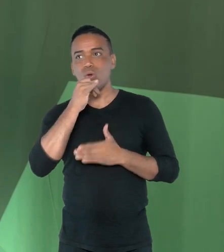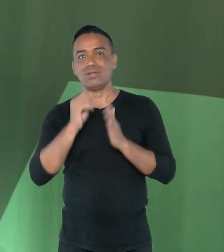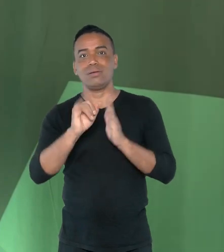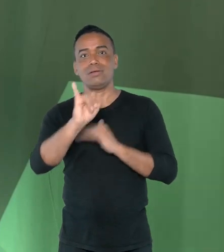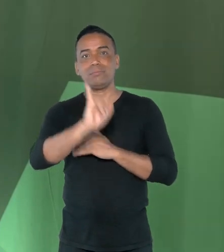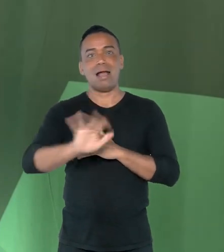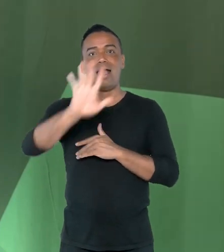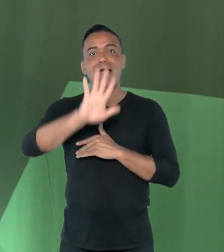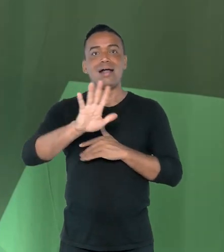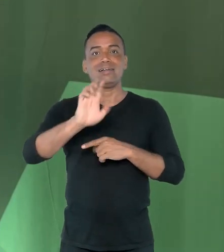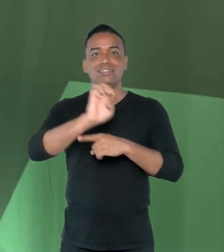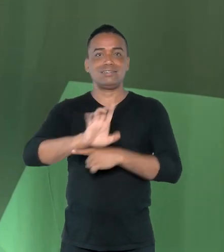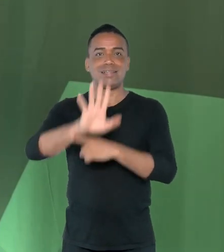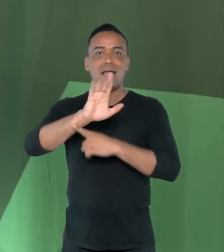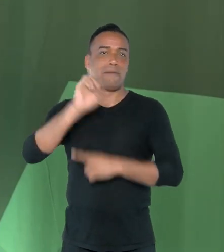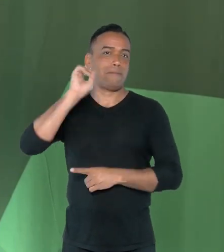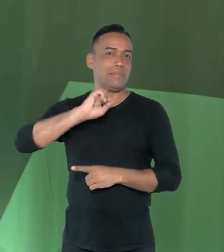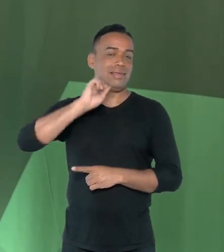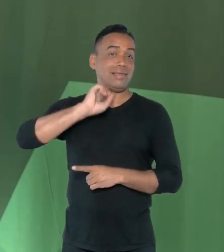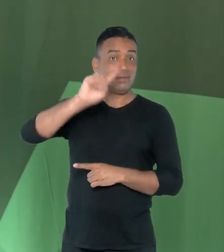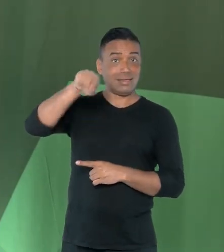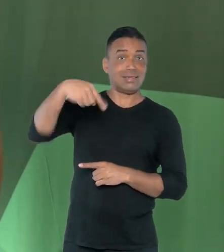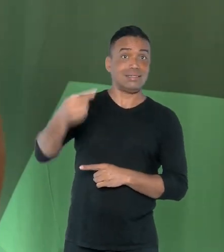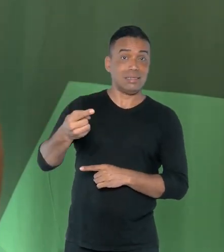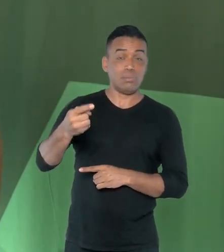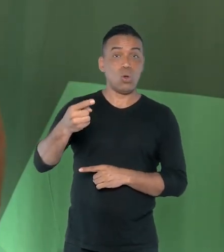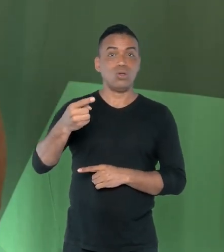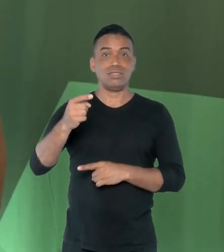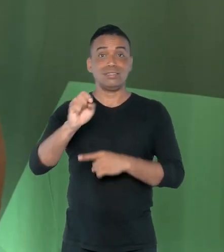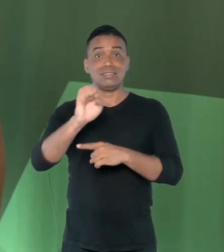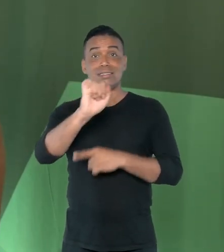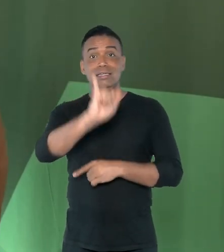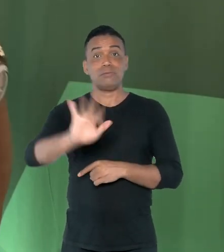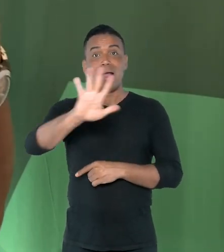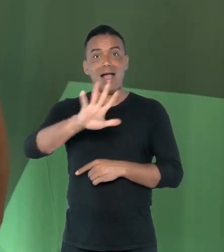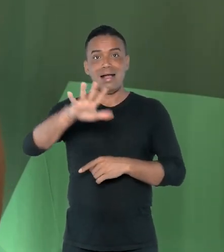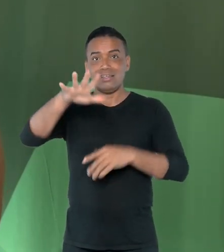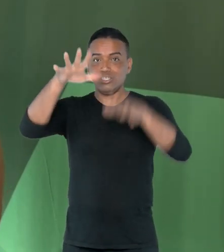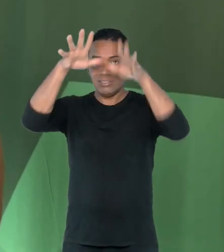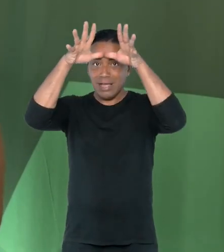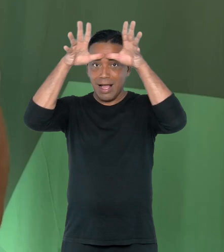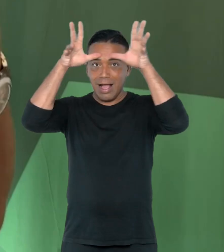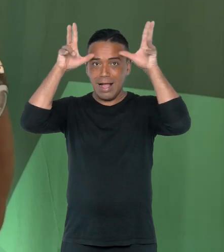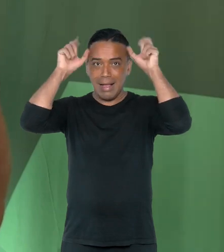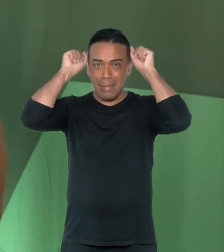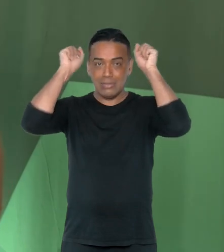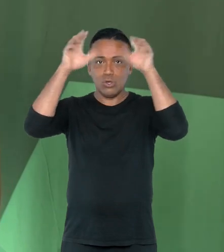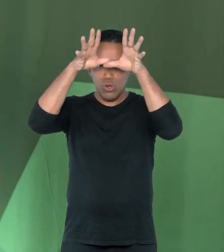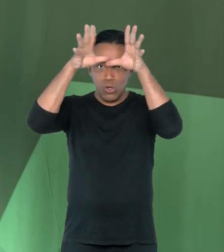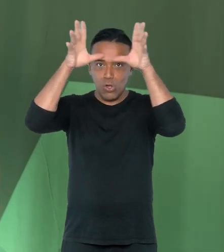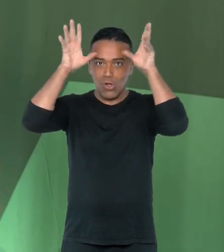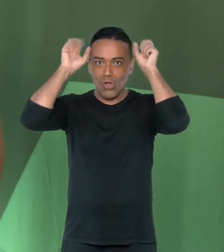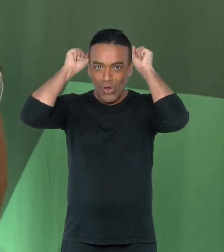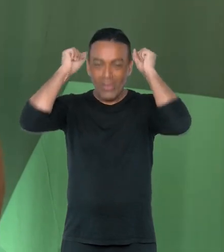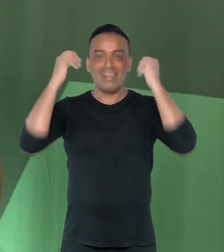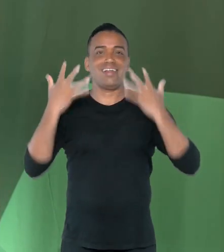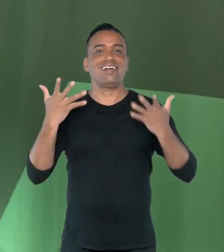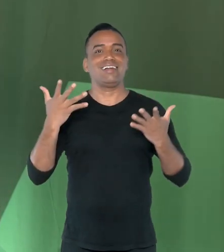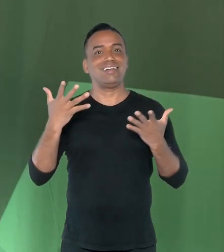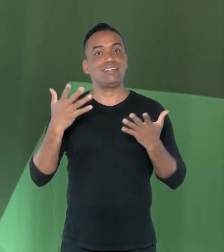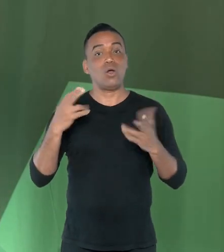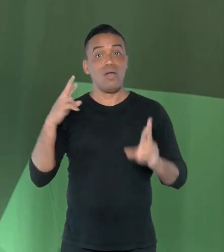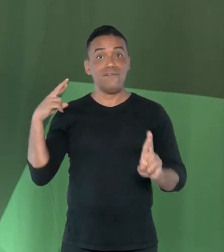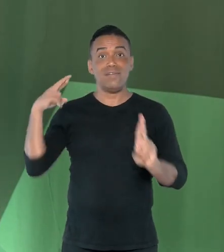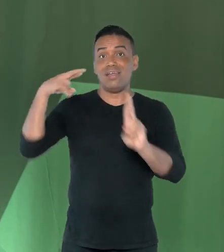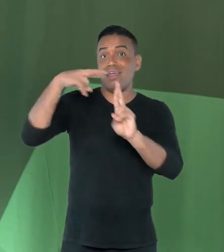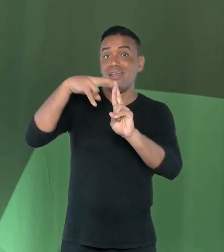em Minas Gerais, agora está com as imagens da Amazônia. Então, eu fui buscando uma referência desses